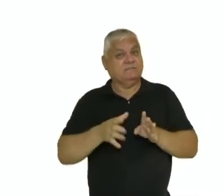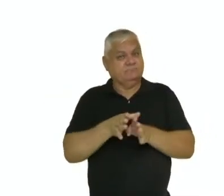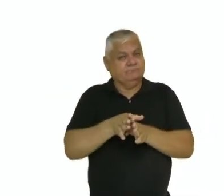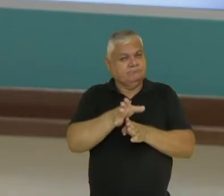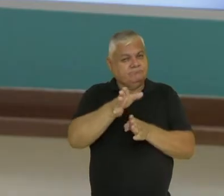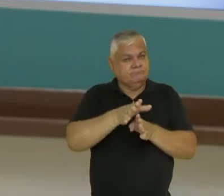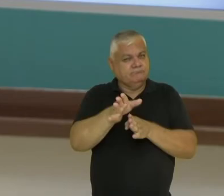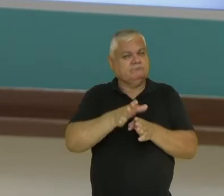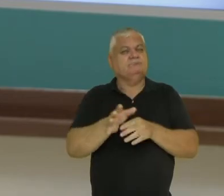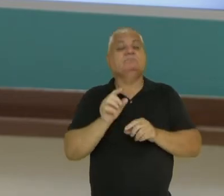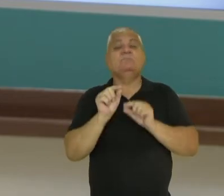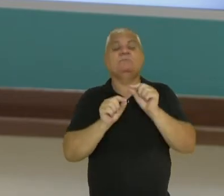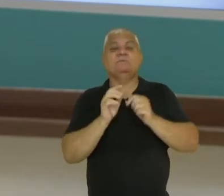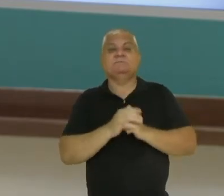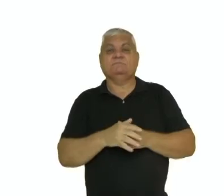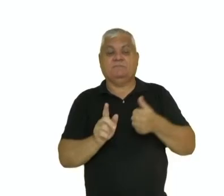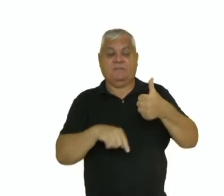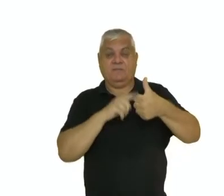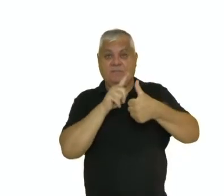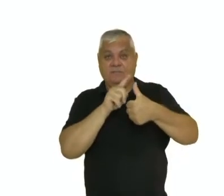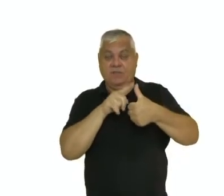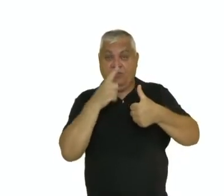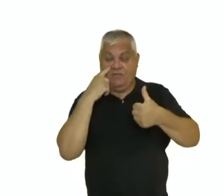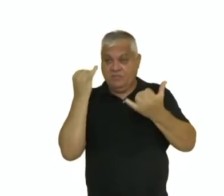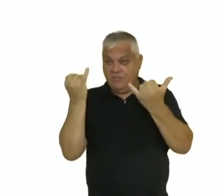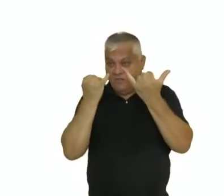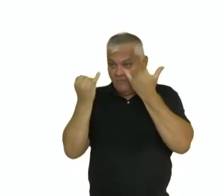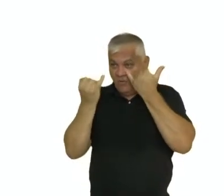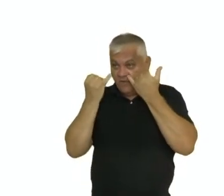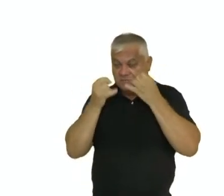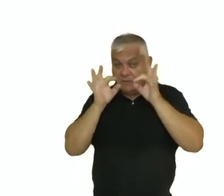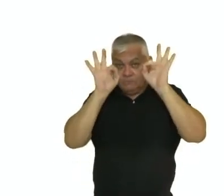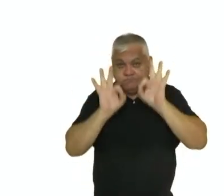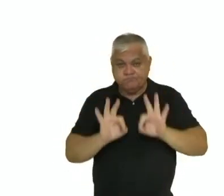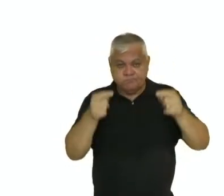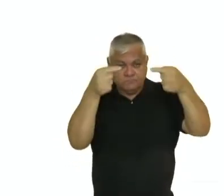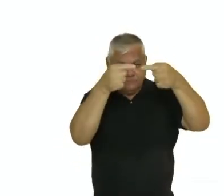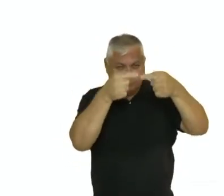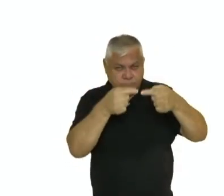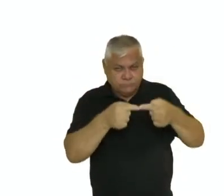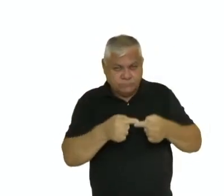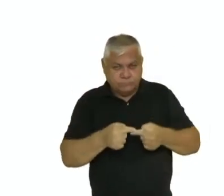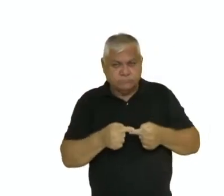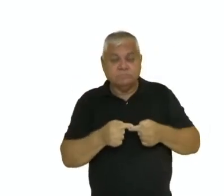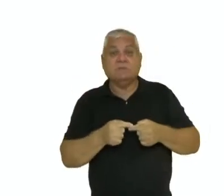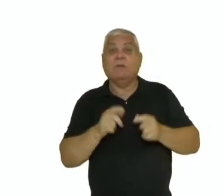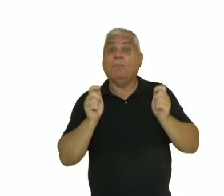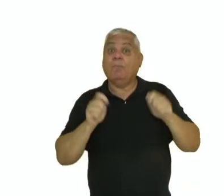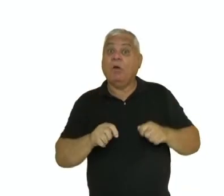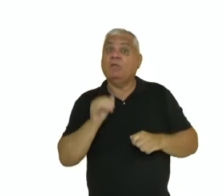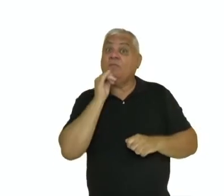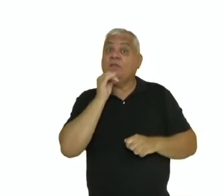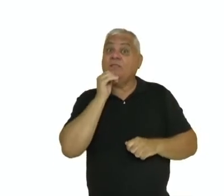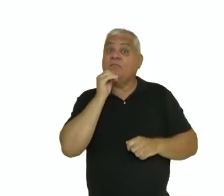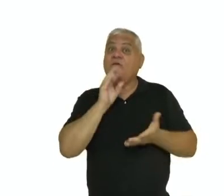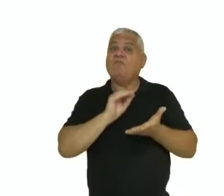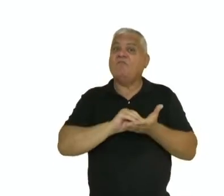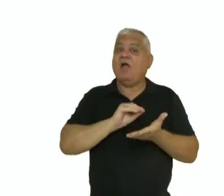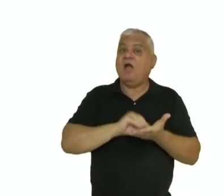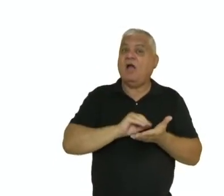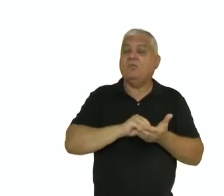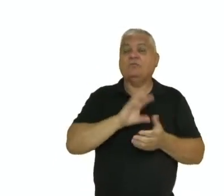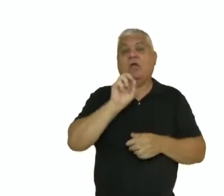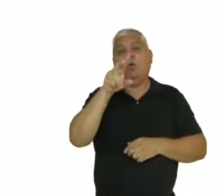dicas. Então, a primeira dica: confira se as informações do gráfico estão de acordo com o enunciado, pois pode haver dados complementares que